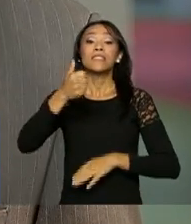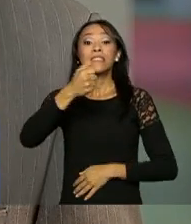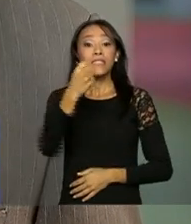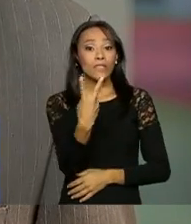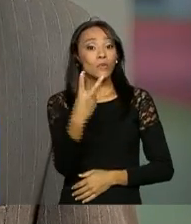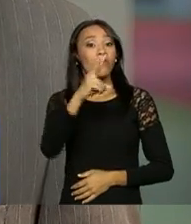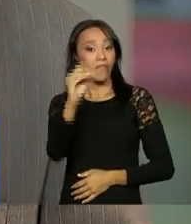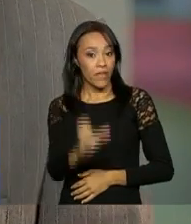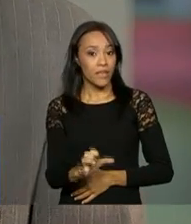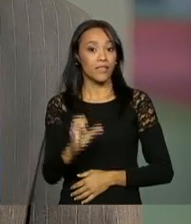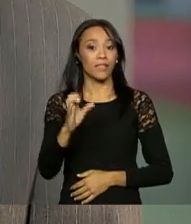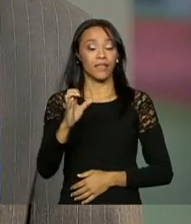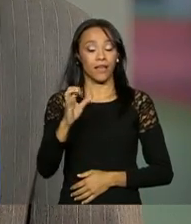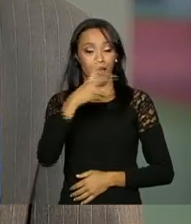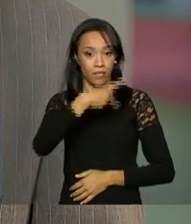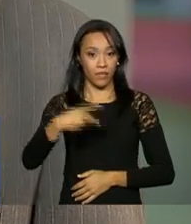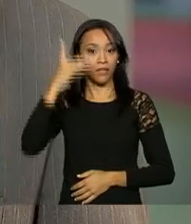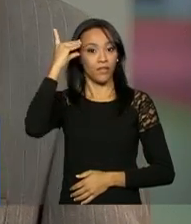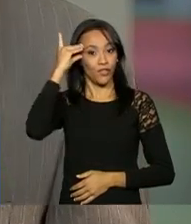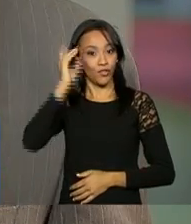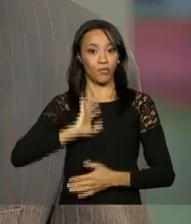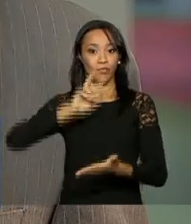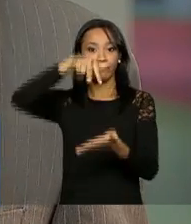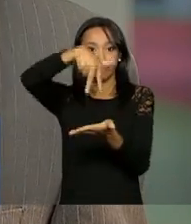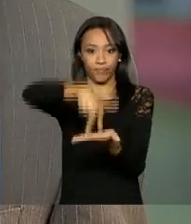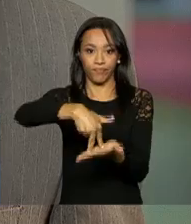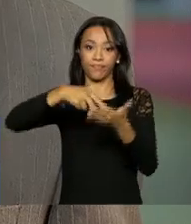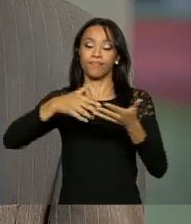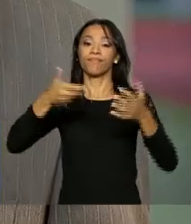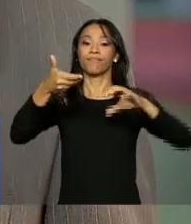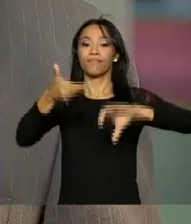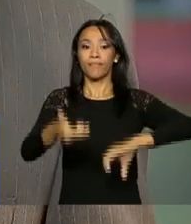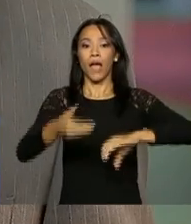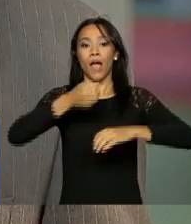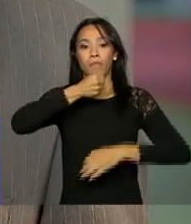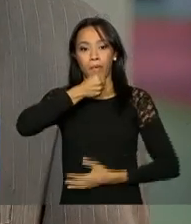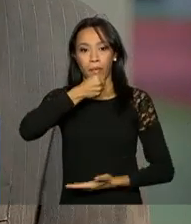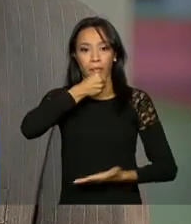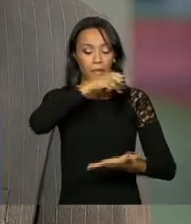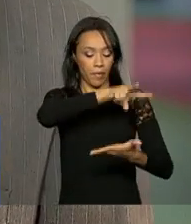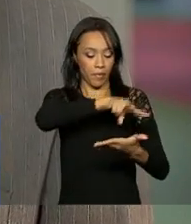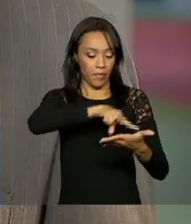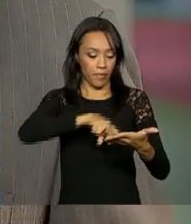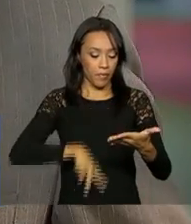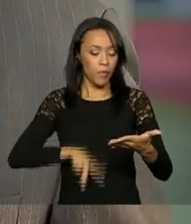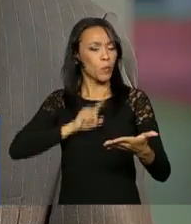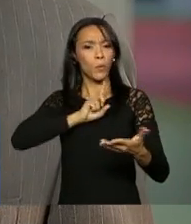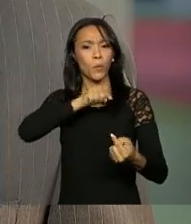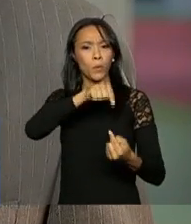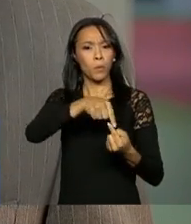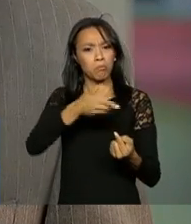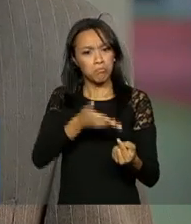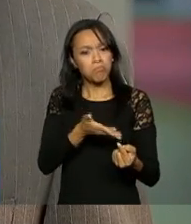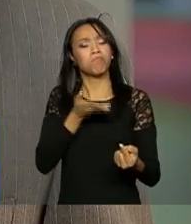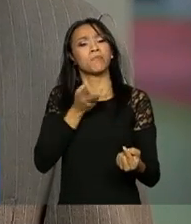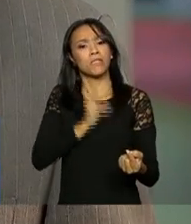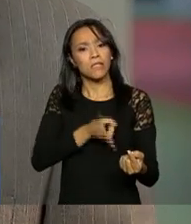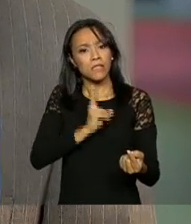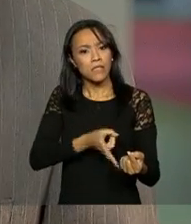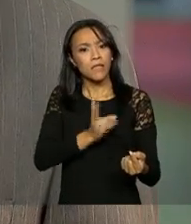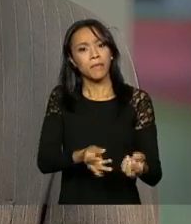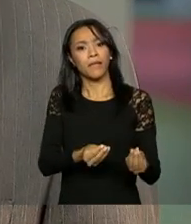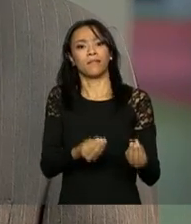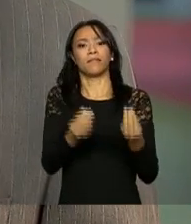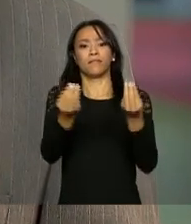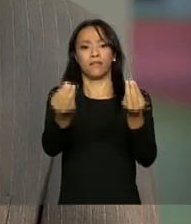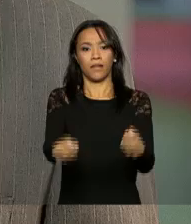presidenta Dilma Rousseff leu pessoalmente a mensagem do Poder Executivo ao Congresso Nacional. Uma mensagem que tradicionalmente é entregue no